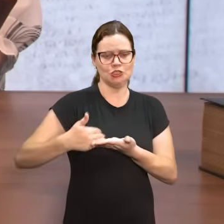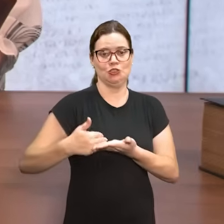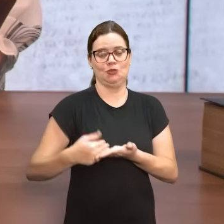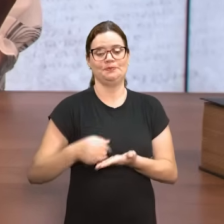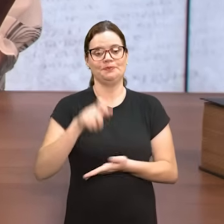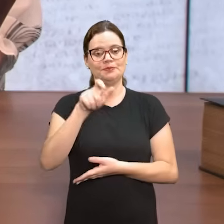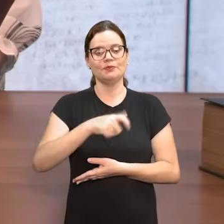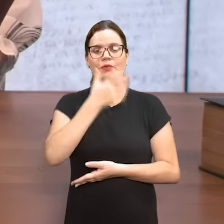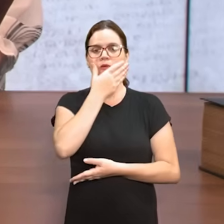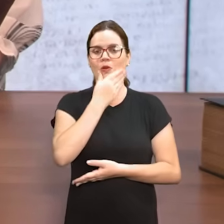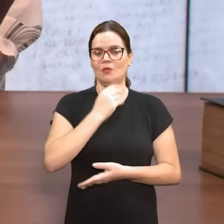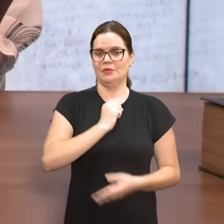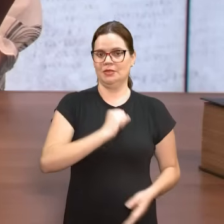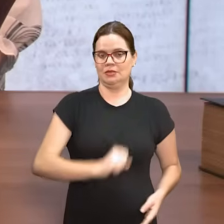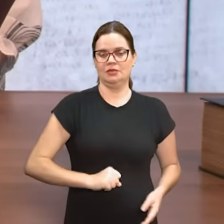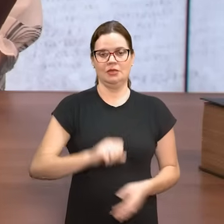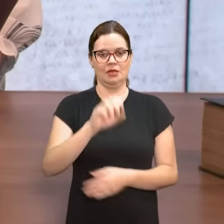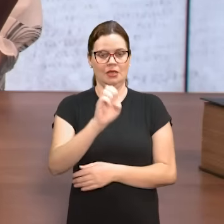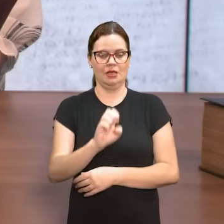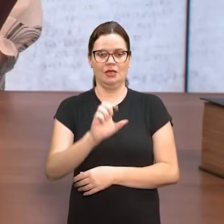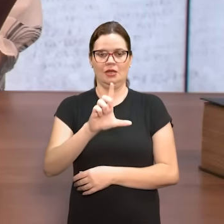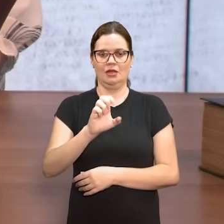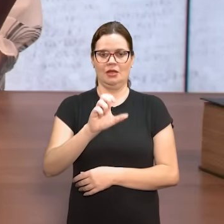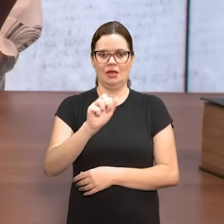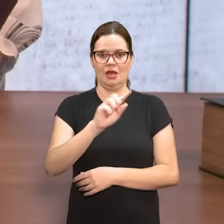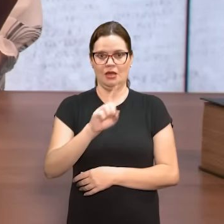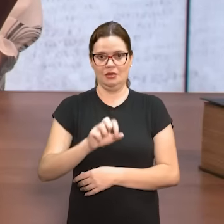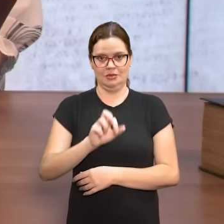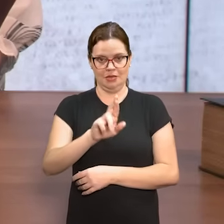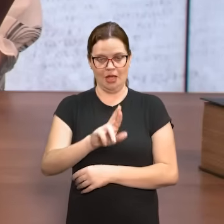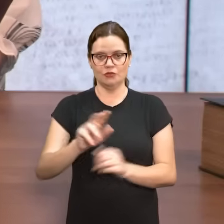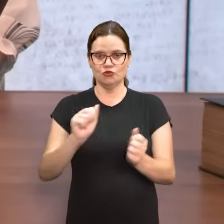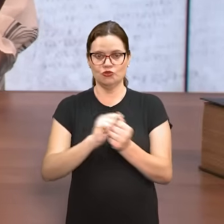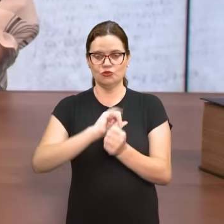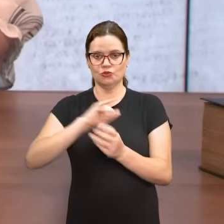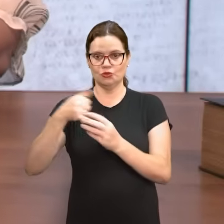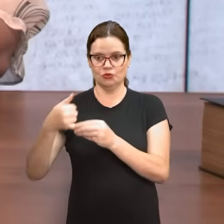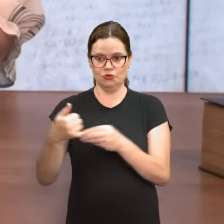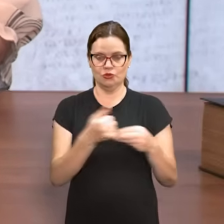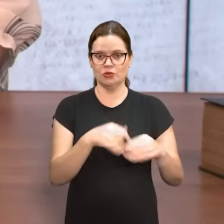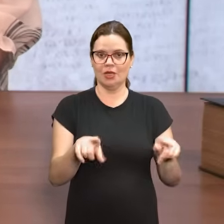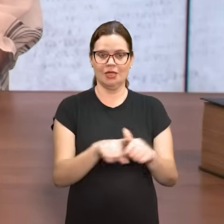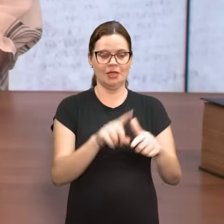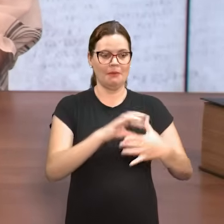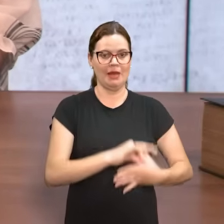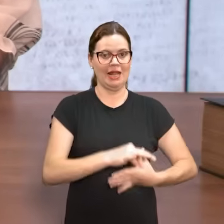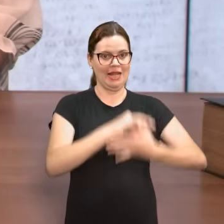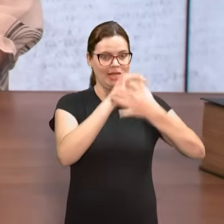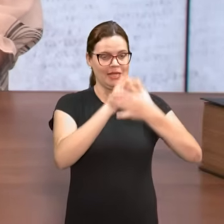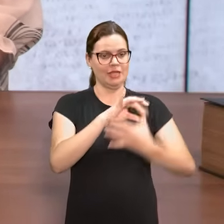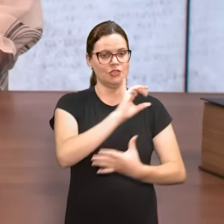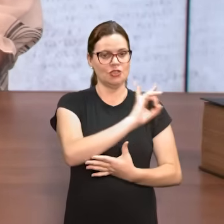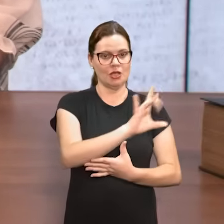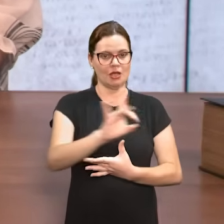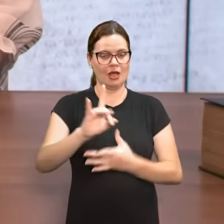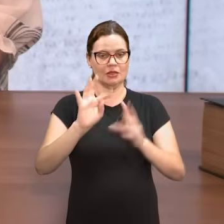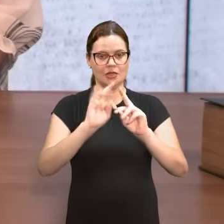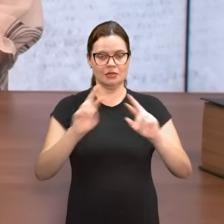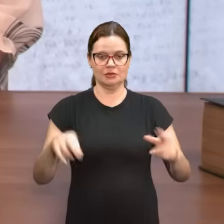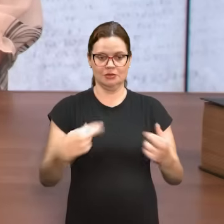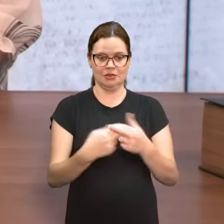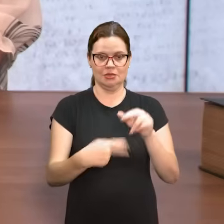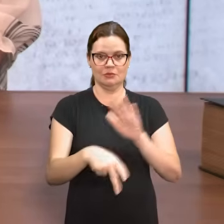Eleazar, o sacerdote, e Josué, filho de Num, e os cabeças dos pais das tribos dos filhos de